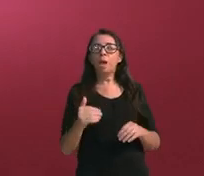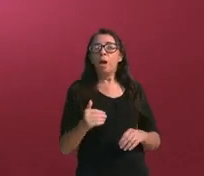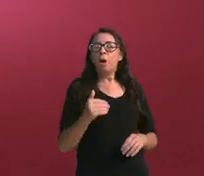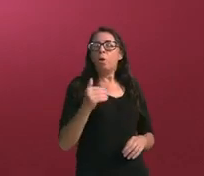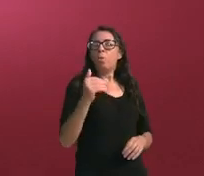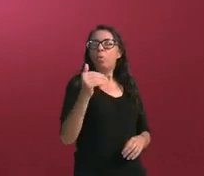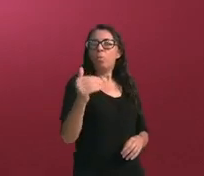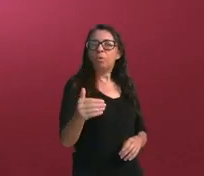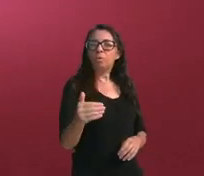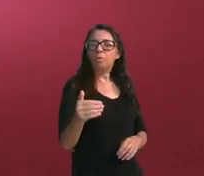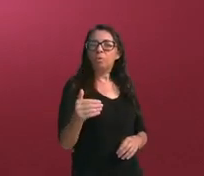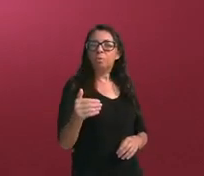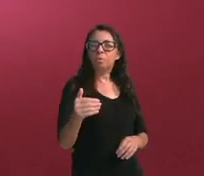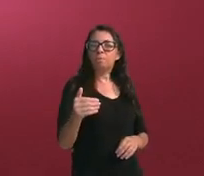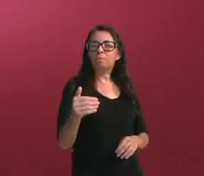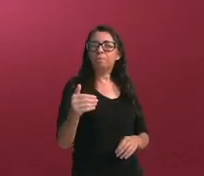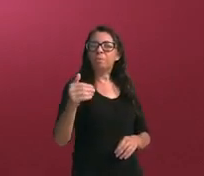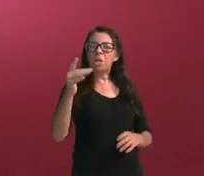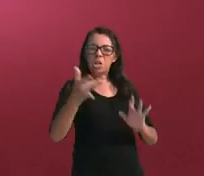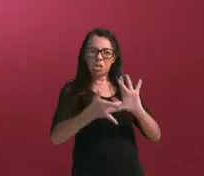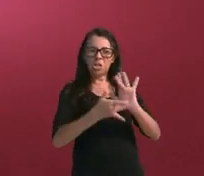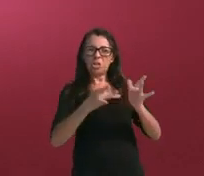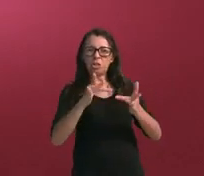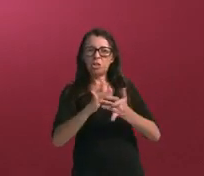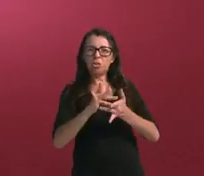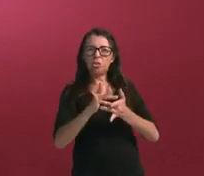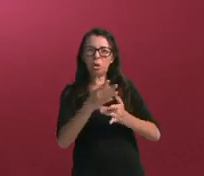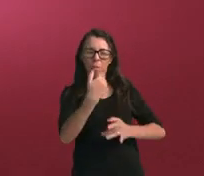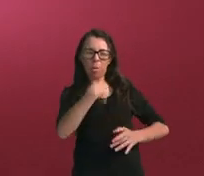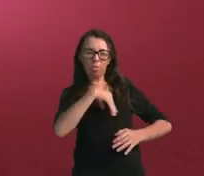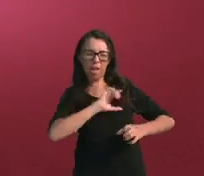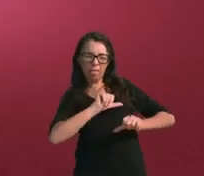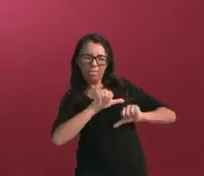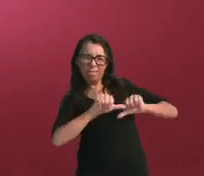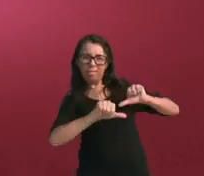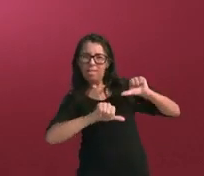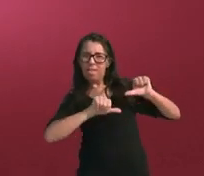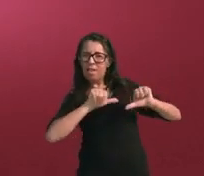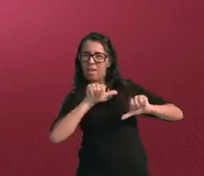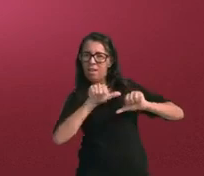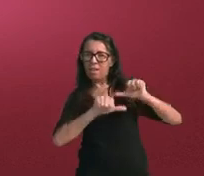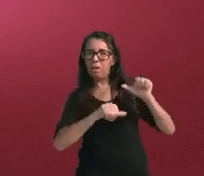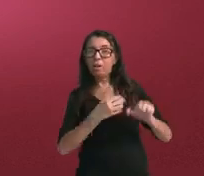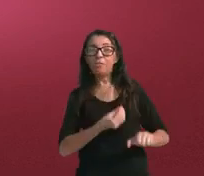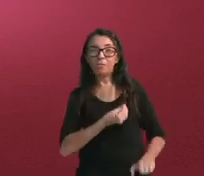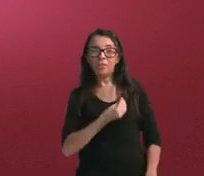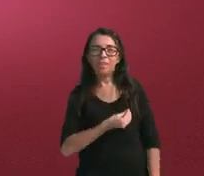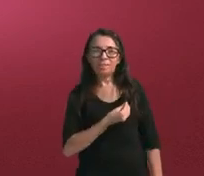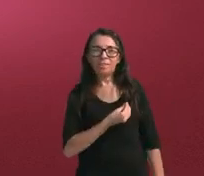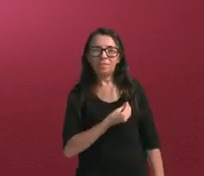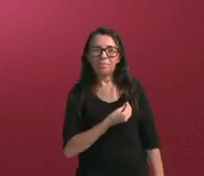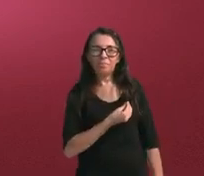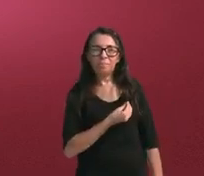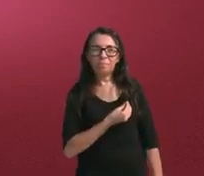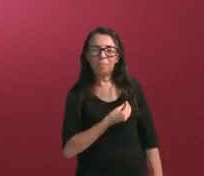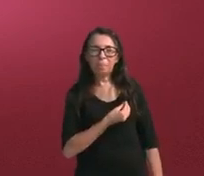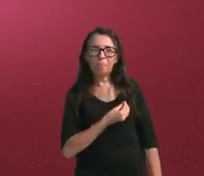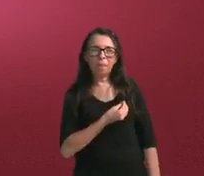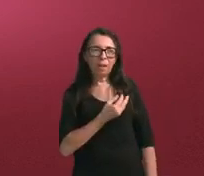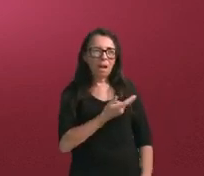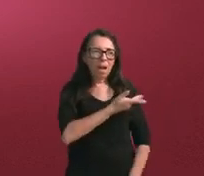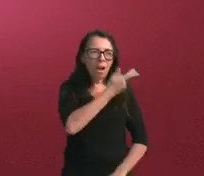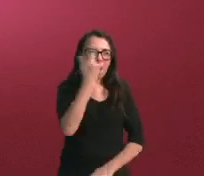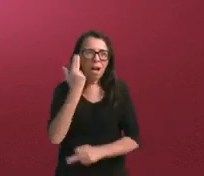experimentar Deus assim. Esteja preparado para encaminhar essas pessoas a Deus. Então, se Deus começar a